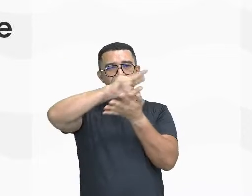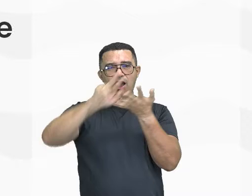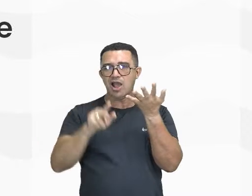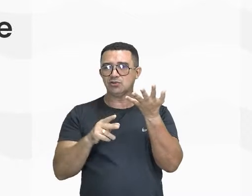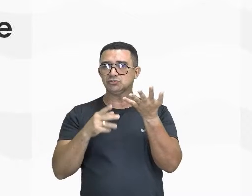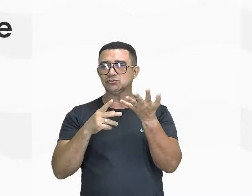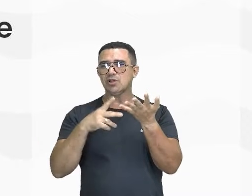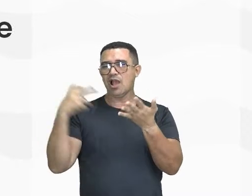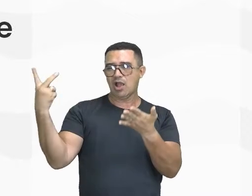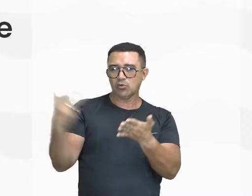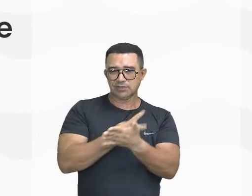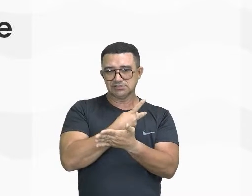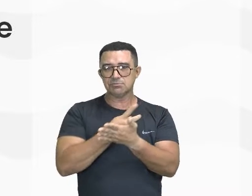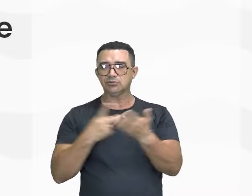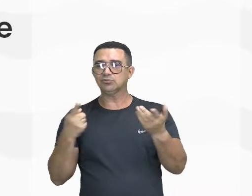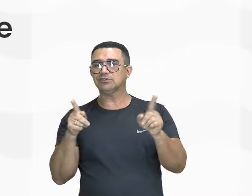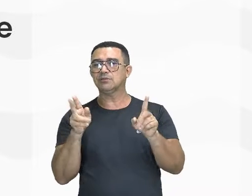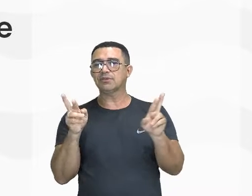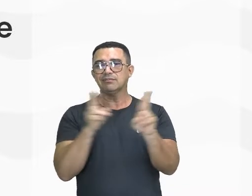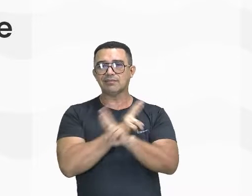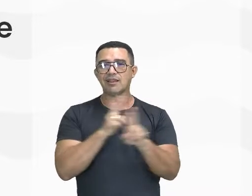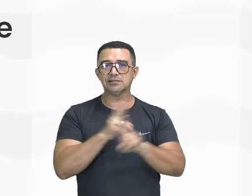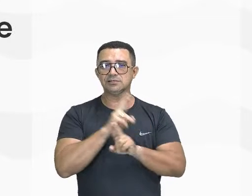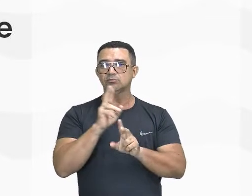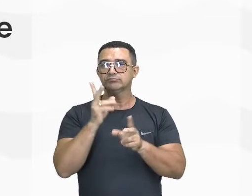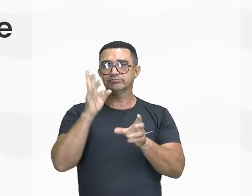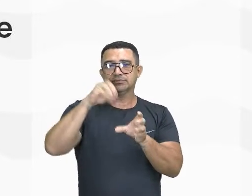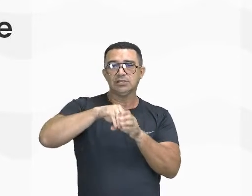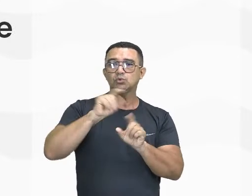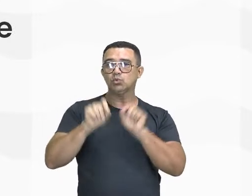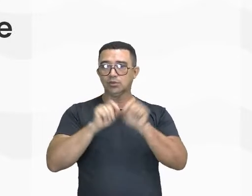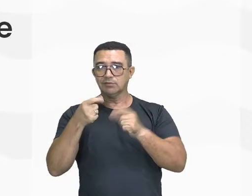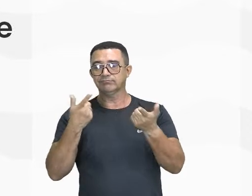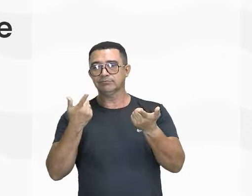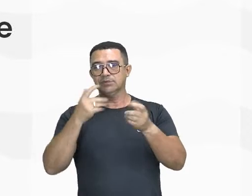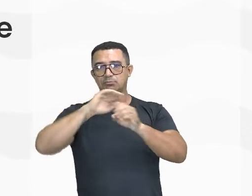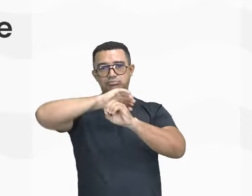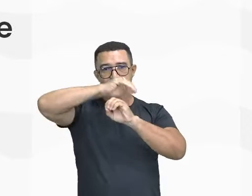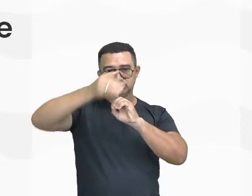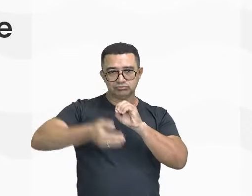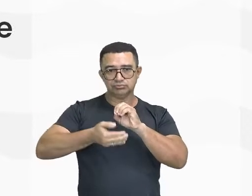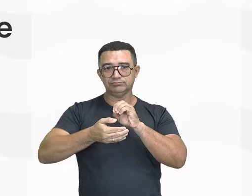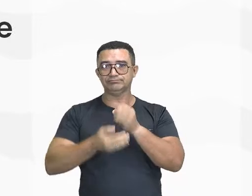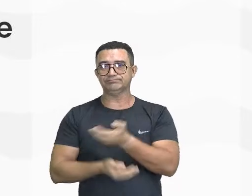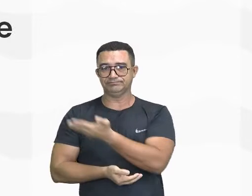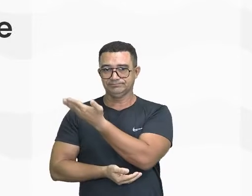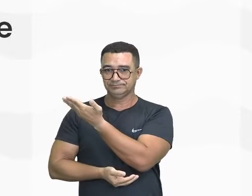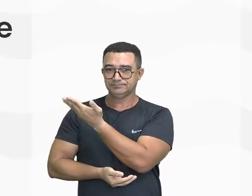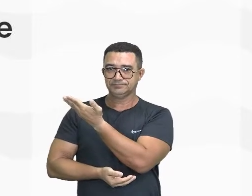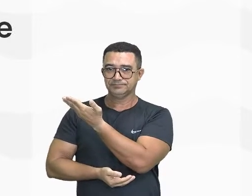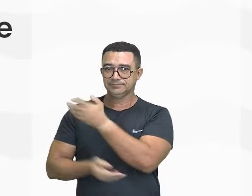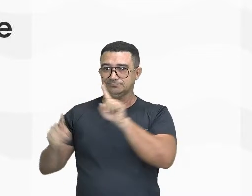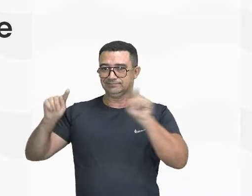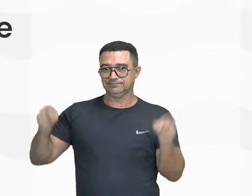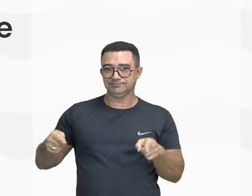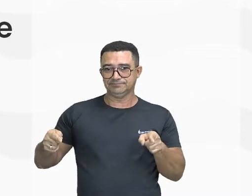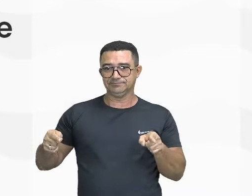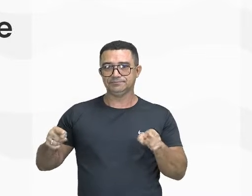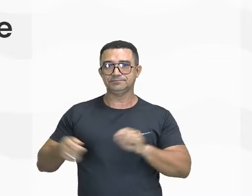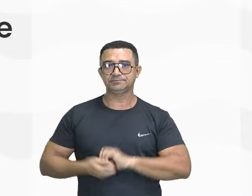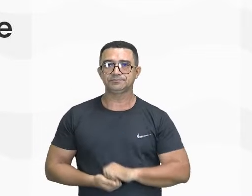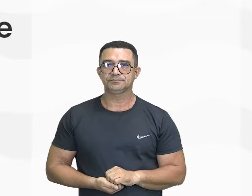processos e interações que ocorrem entre seus componentes: atmosfera, hidrosfera, criosfera, biosfera